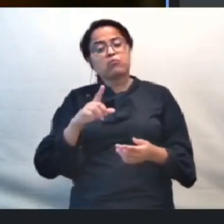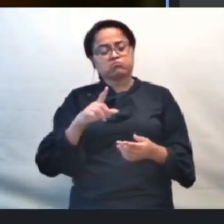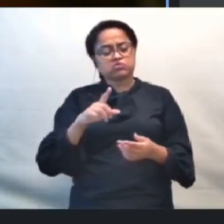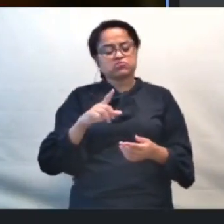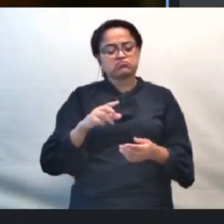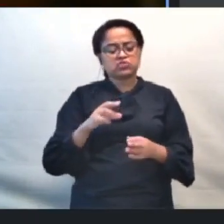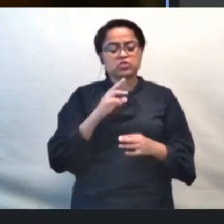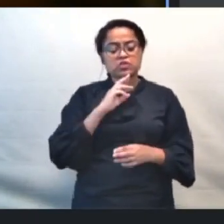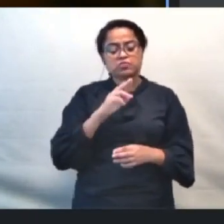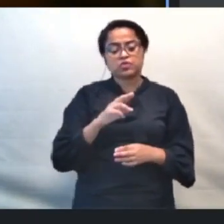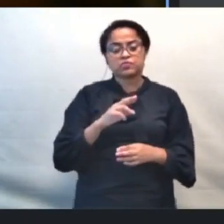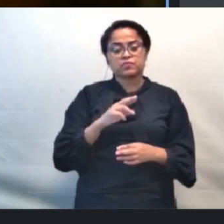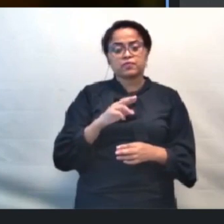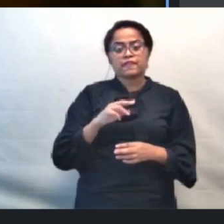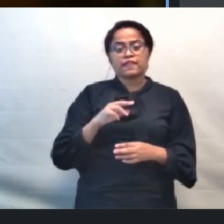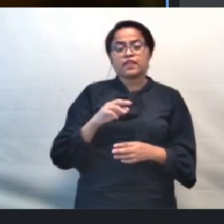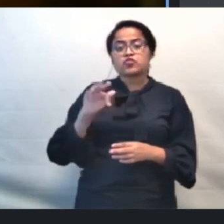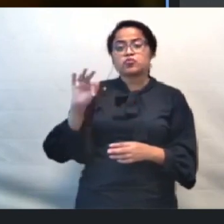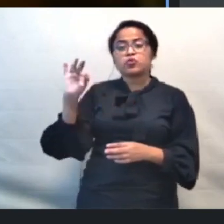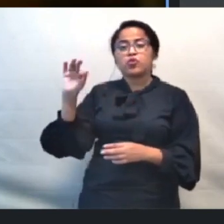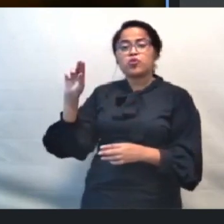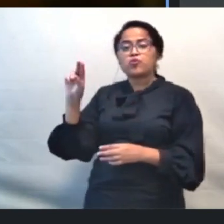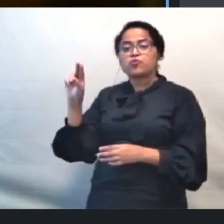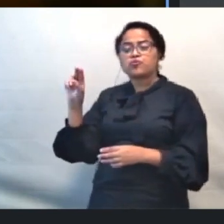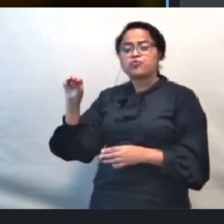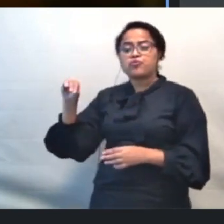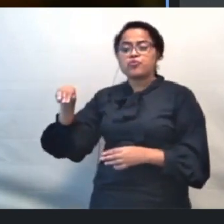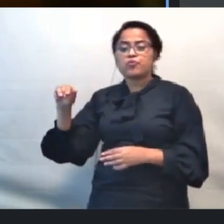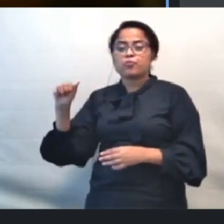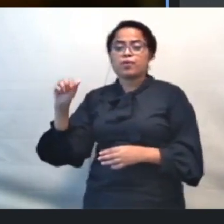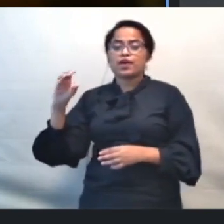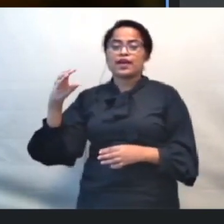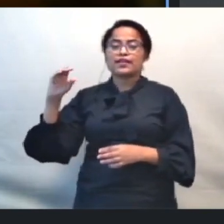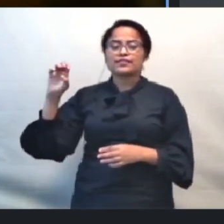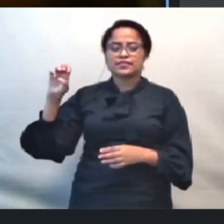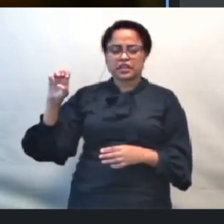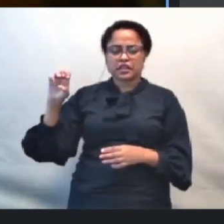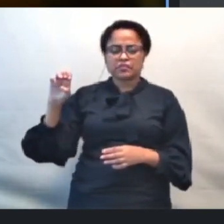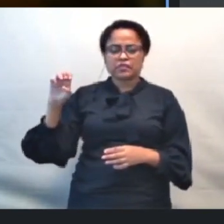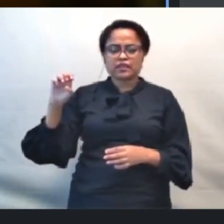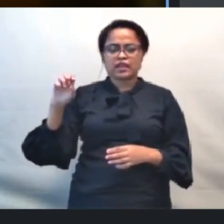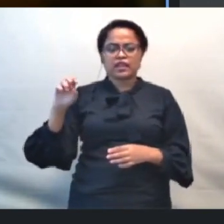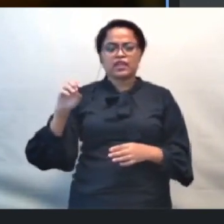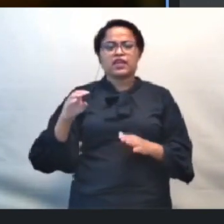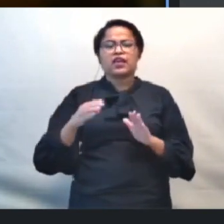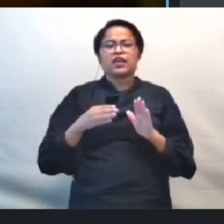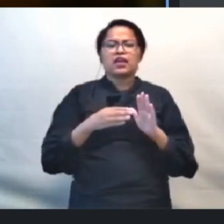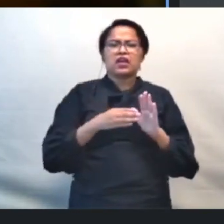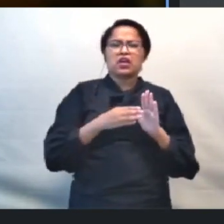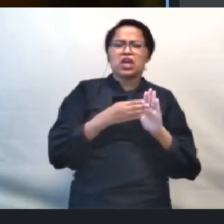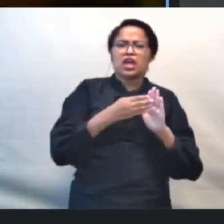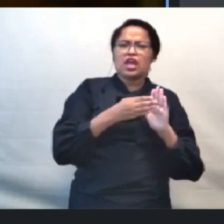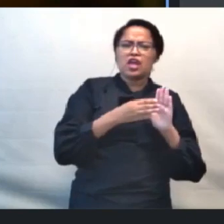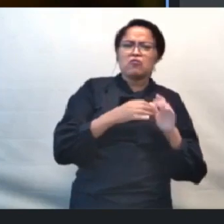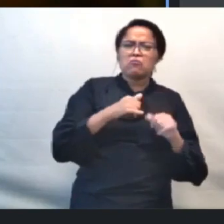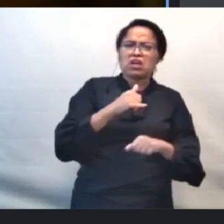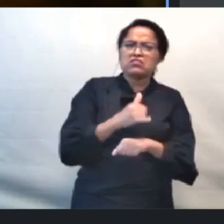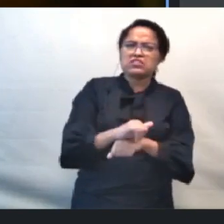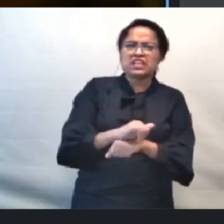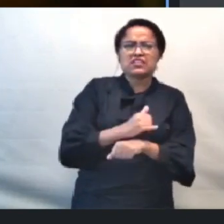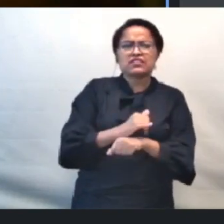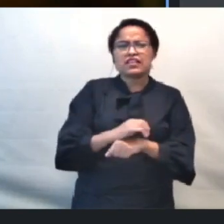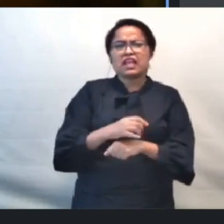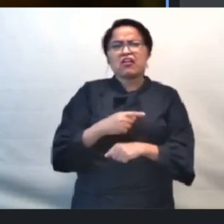fumacê, vereador Loide, assim, é uma metodologia hoje que a gente não tem usado na saúde, a gente tem evitado. Na verdade, o que acontece é